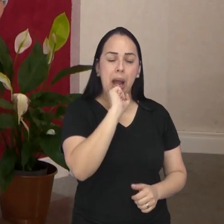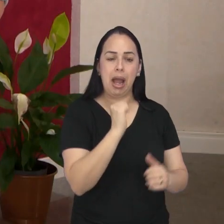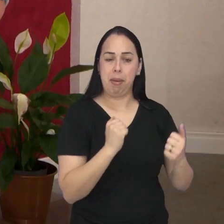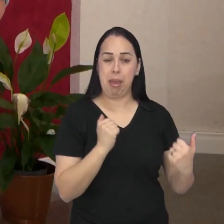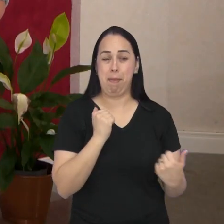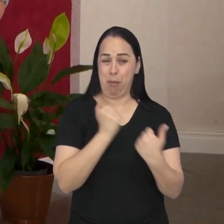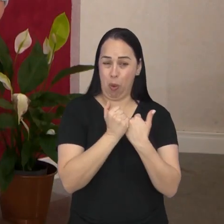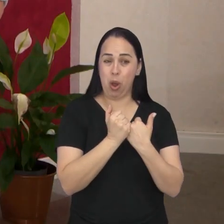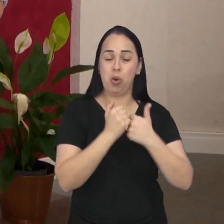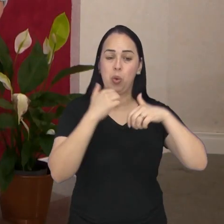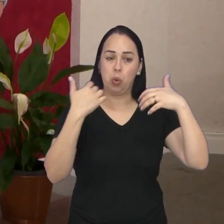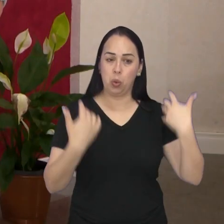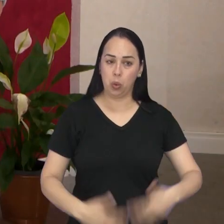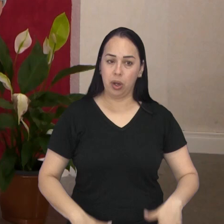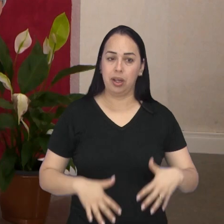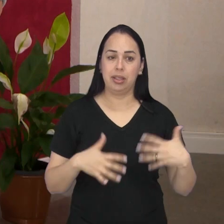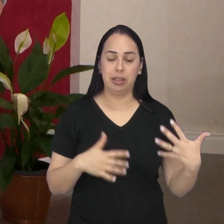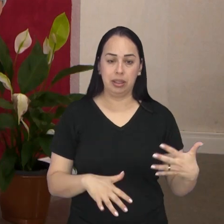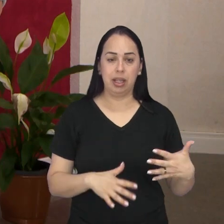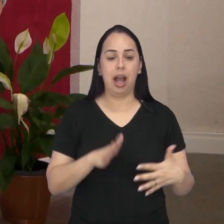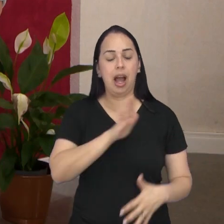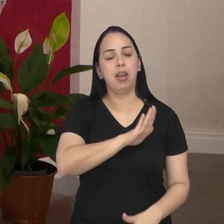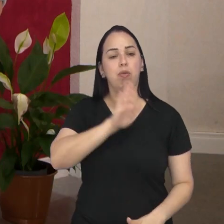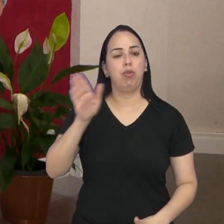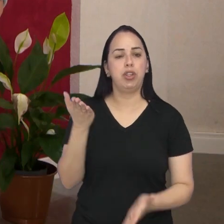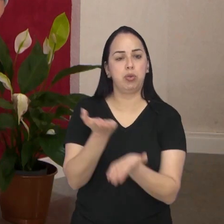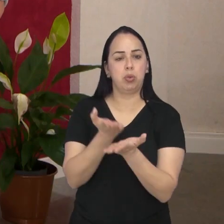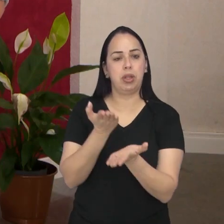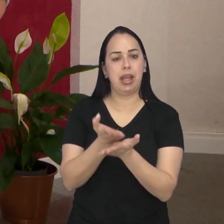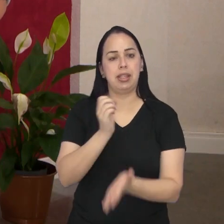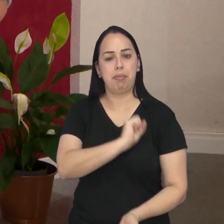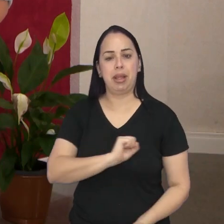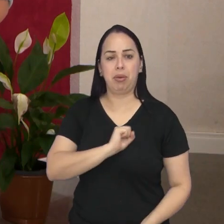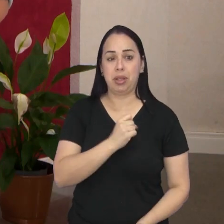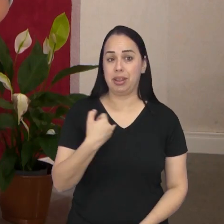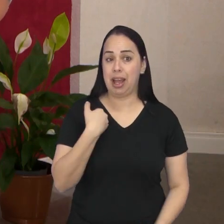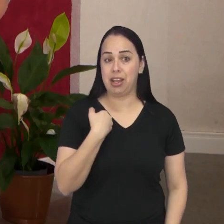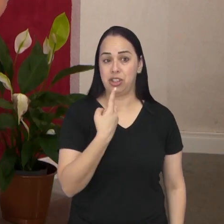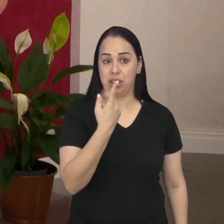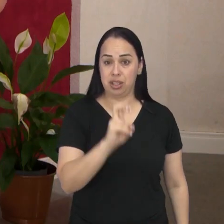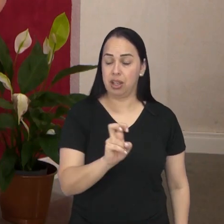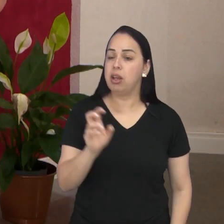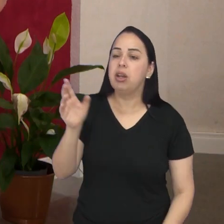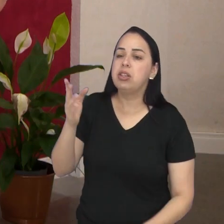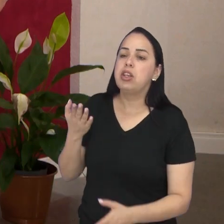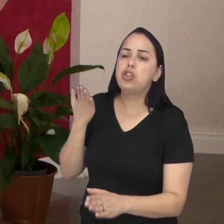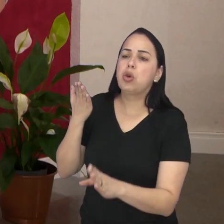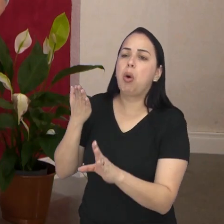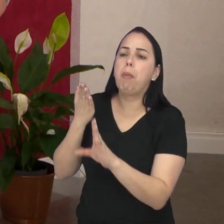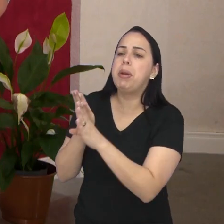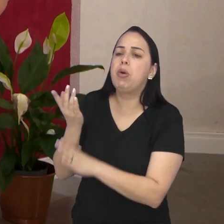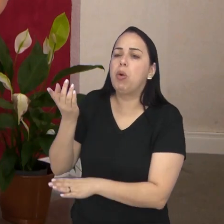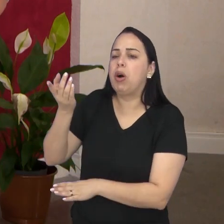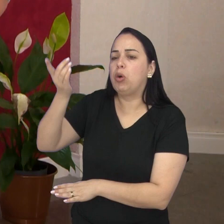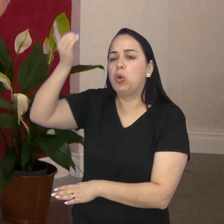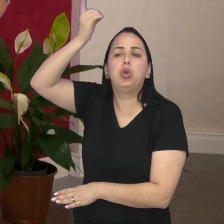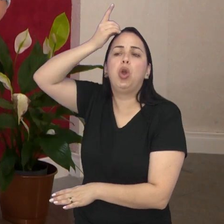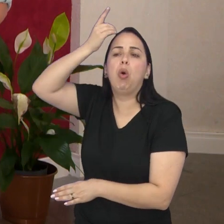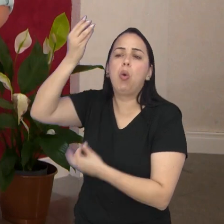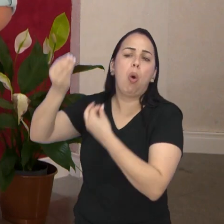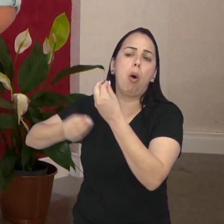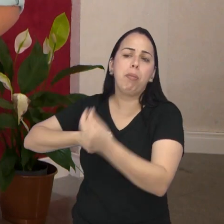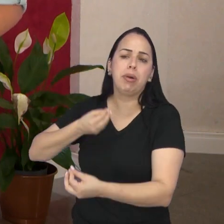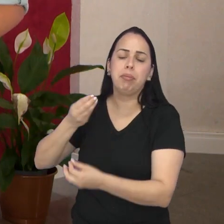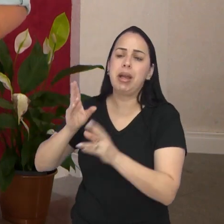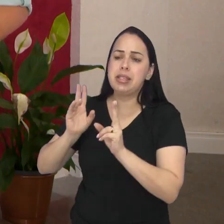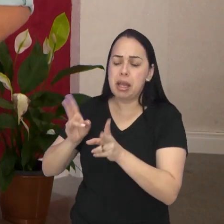na época principalmente, aí eu fui embora para o seminário, com 15 anos. Eu ia te perguntar quando o senhor descobriu sua vocação,